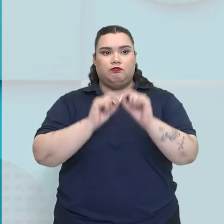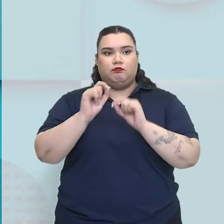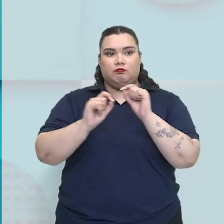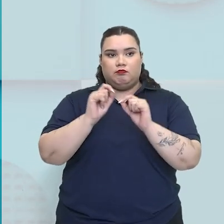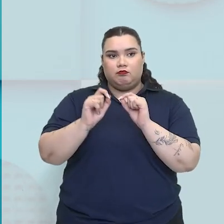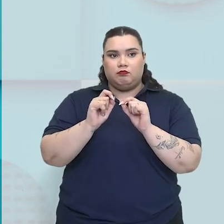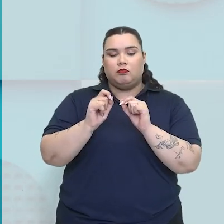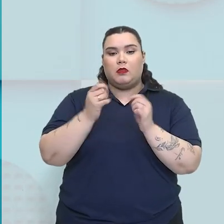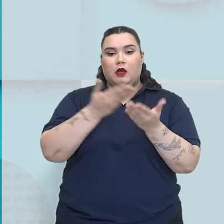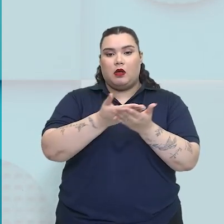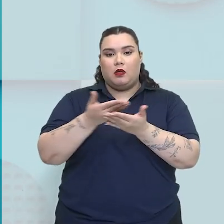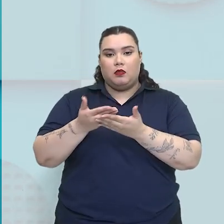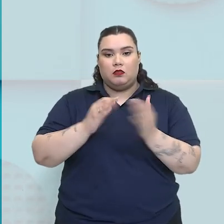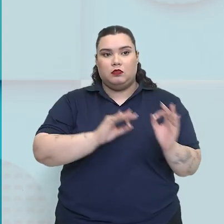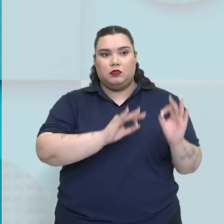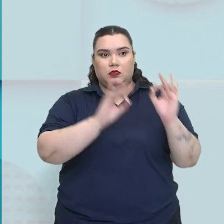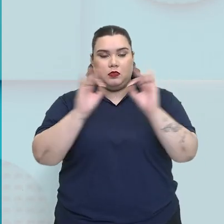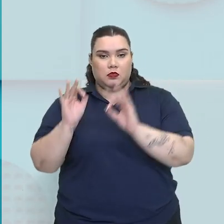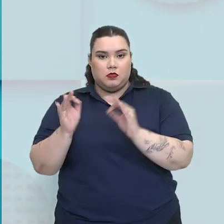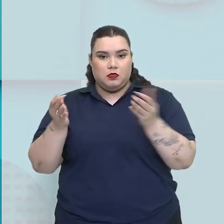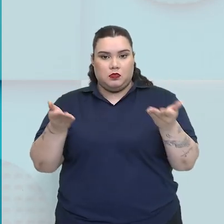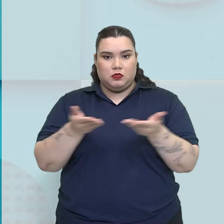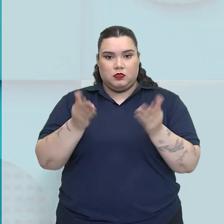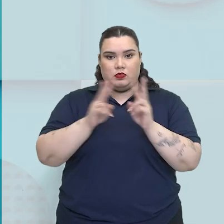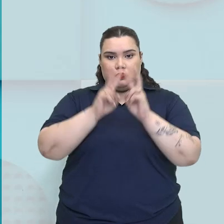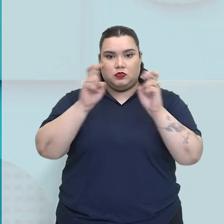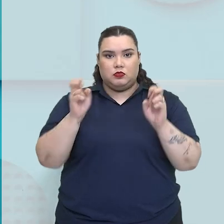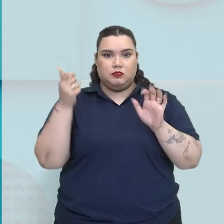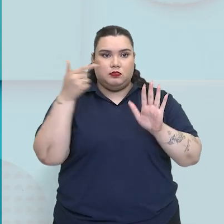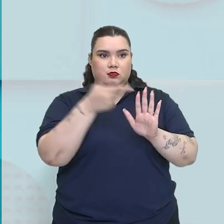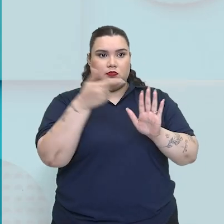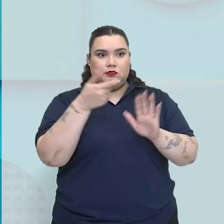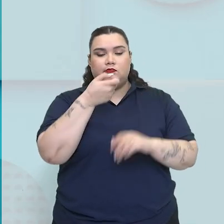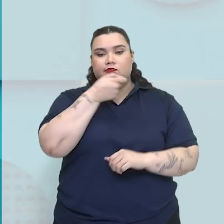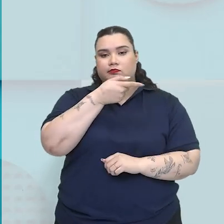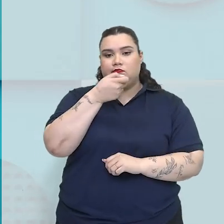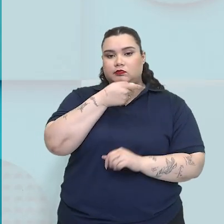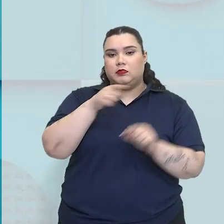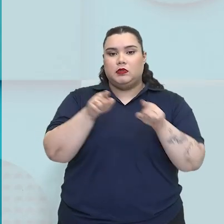aula sobre humor e ironia, né?